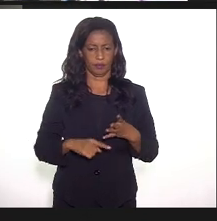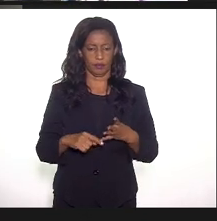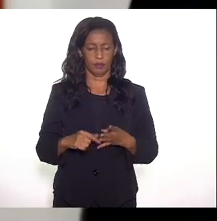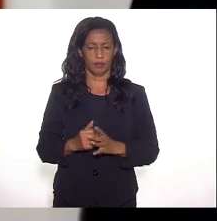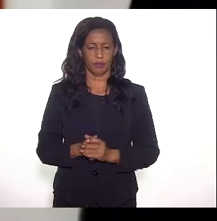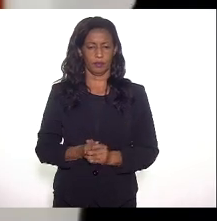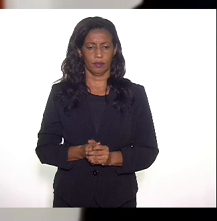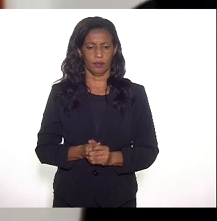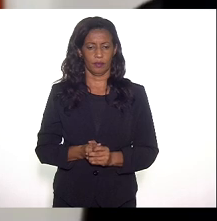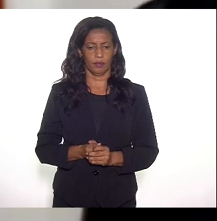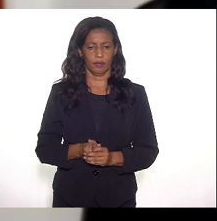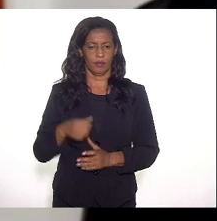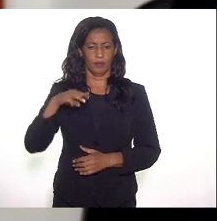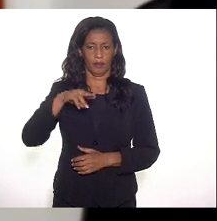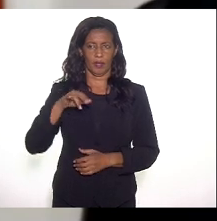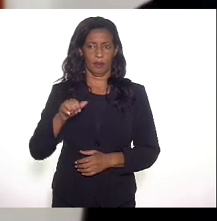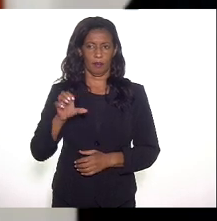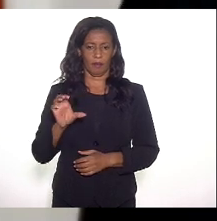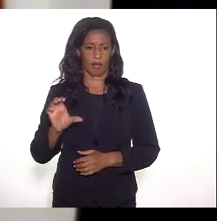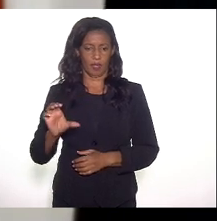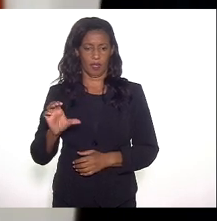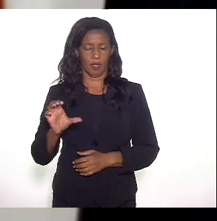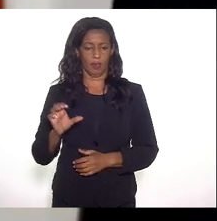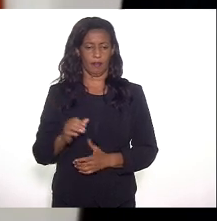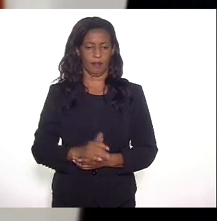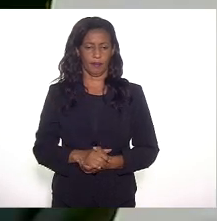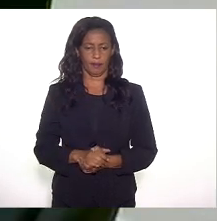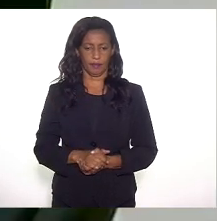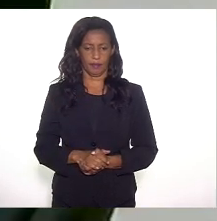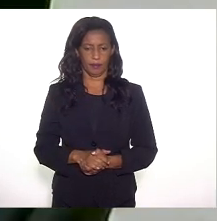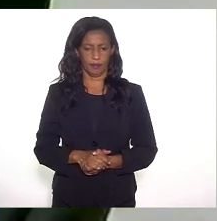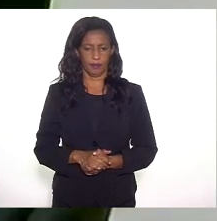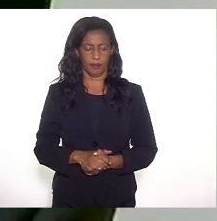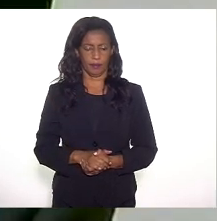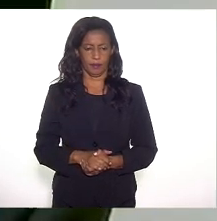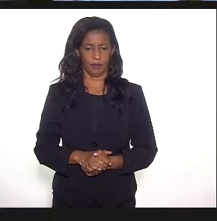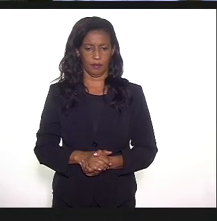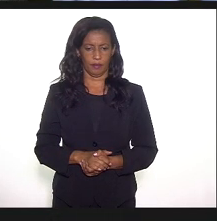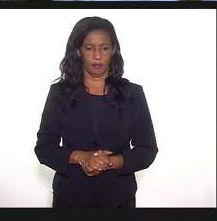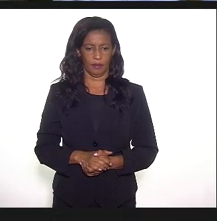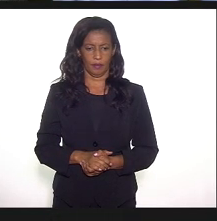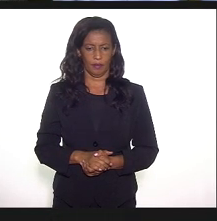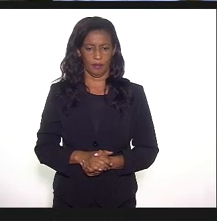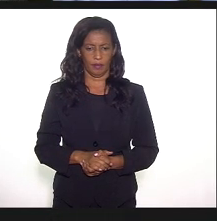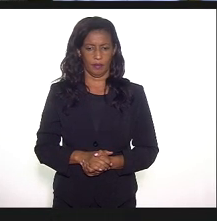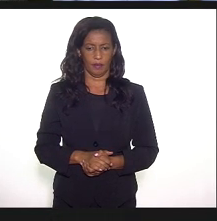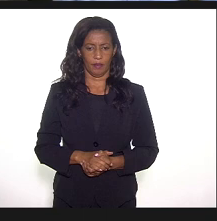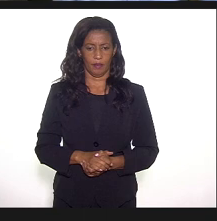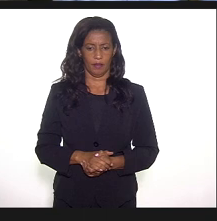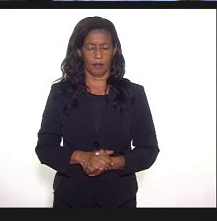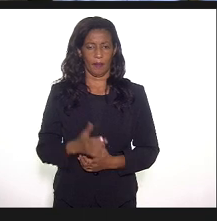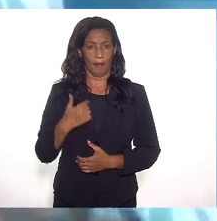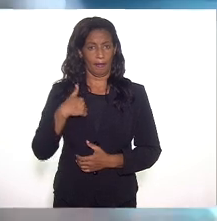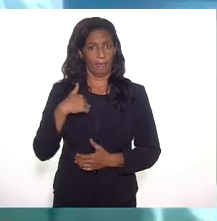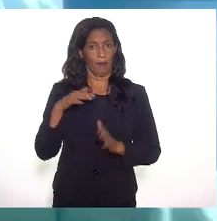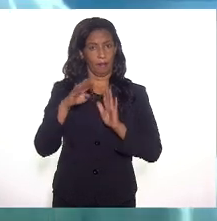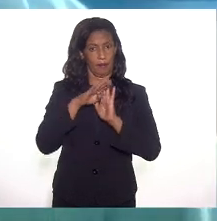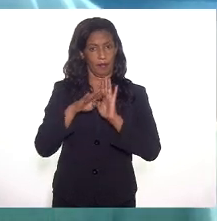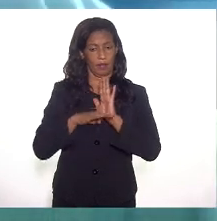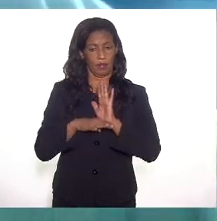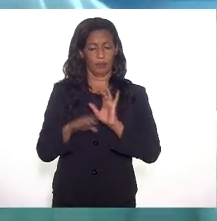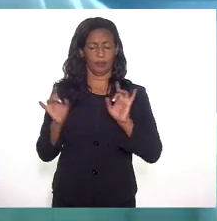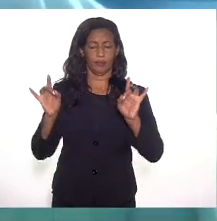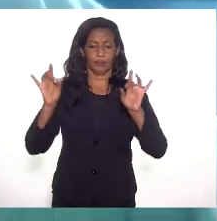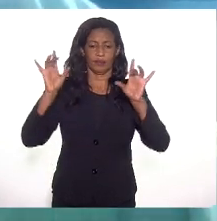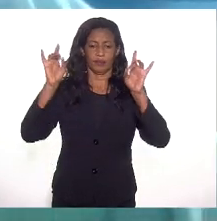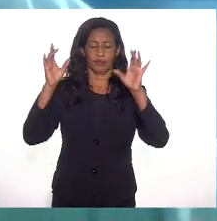Pela ordem, deputado Carlos Mink, depois deputado Amar. Pode me escrever, presidente. Pela ordem, especialmente